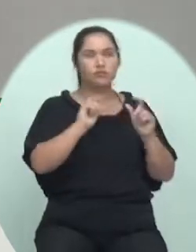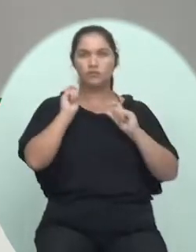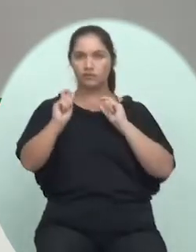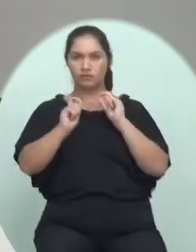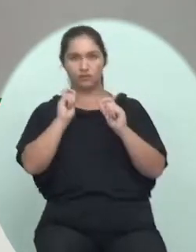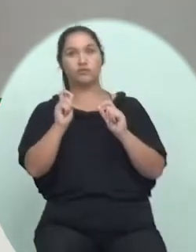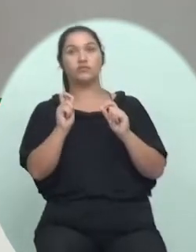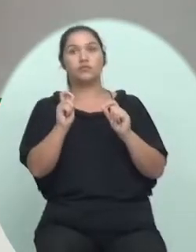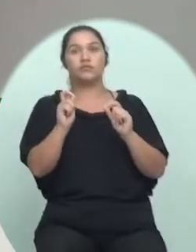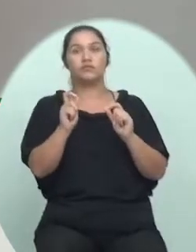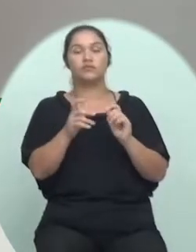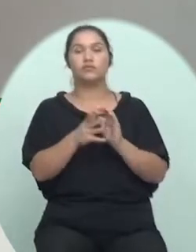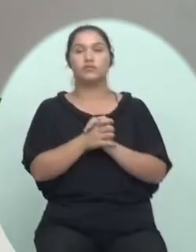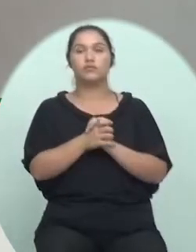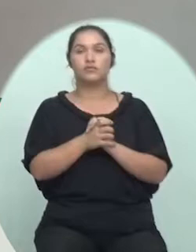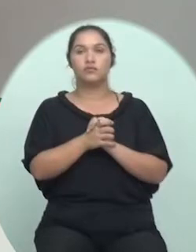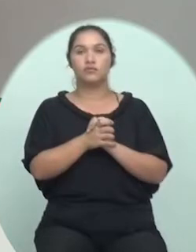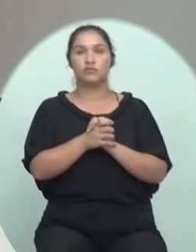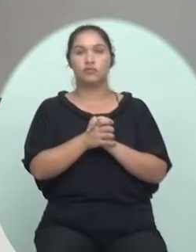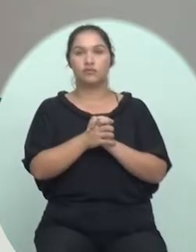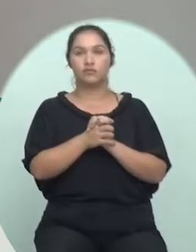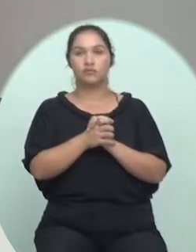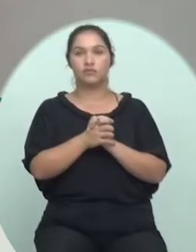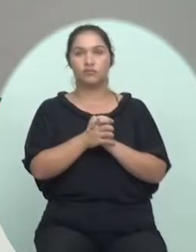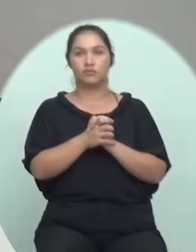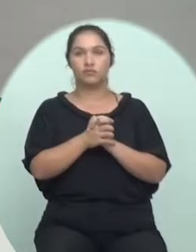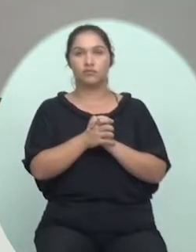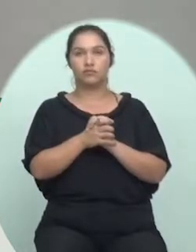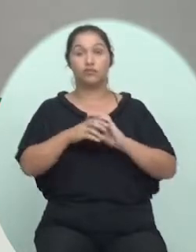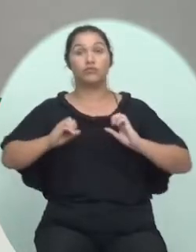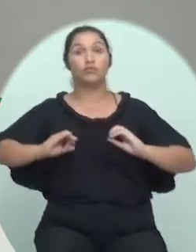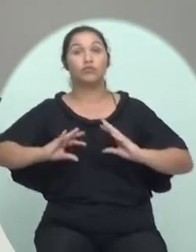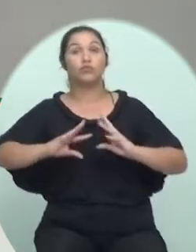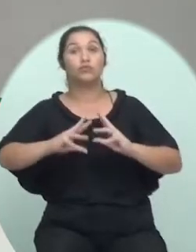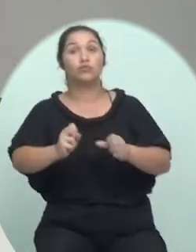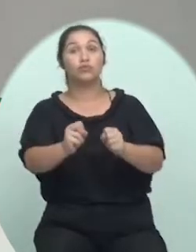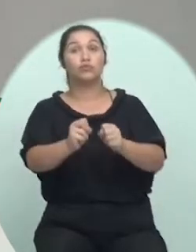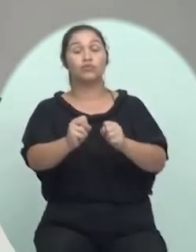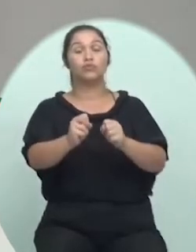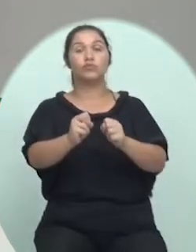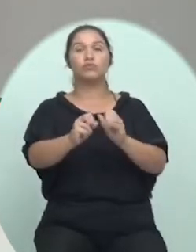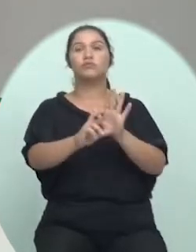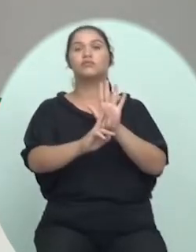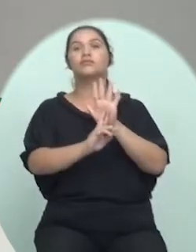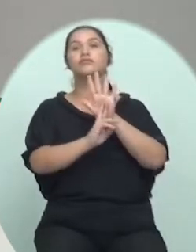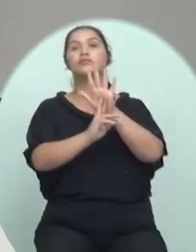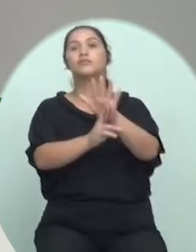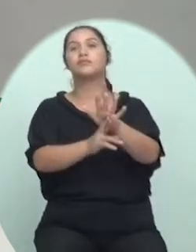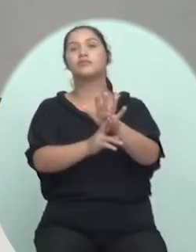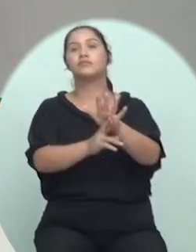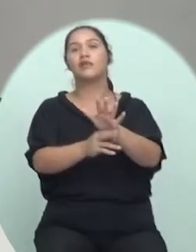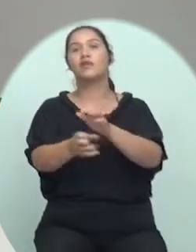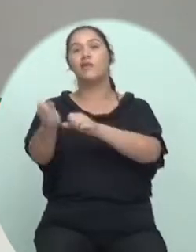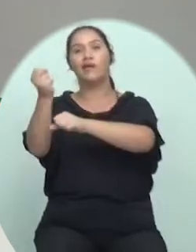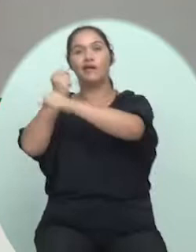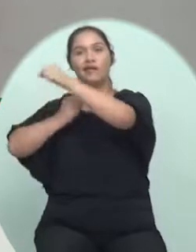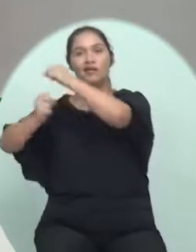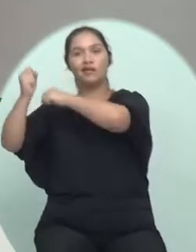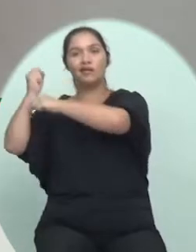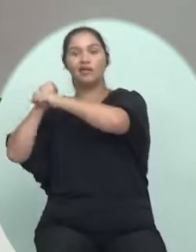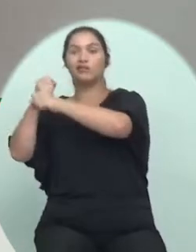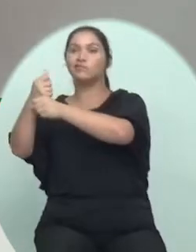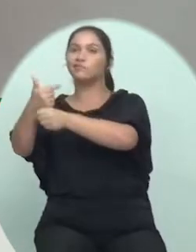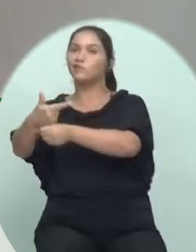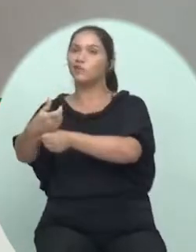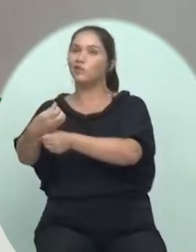sua plenitude, o que aquilo representava, o que representava naquele momento. Até porque, naquele